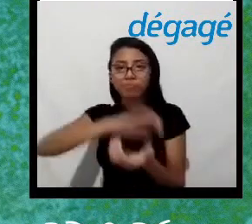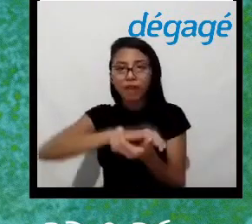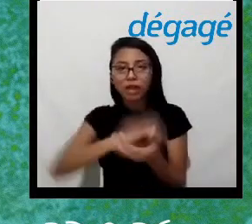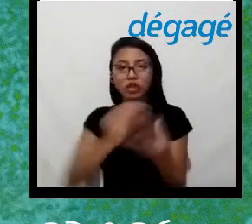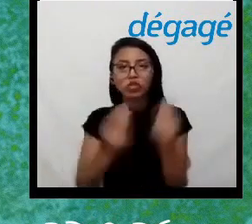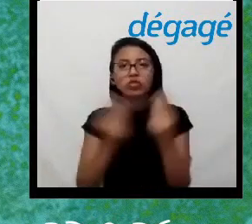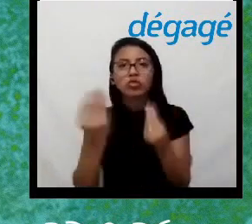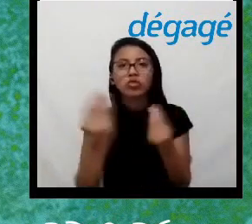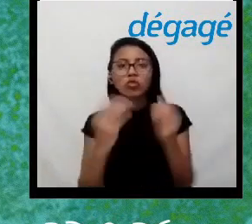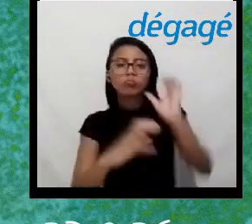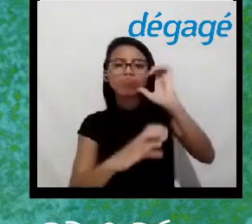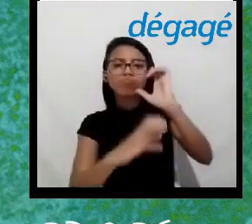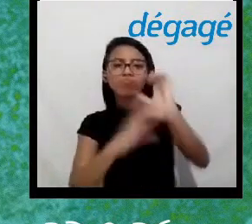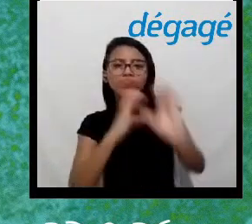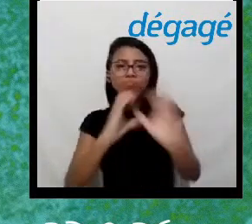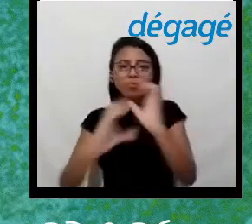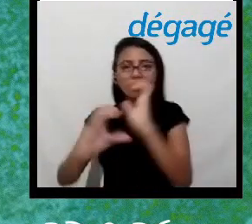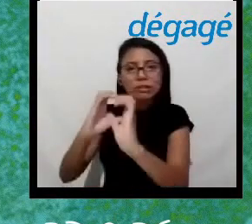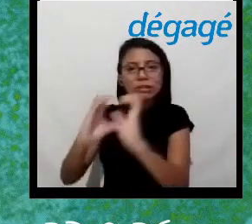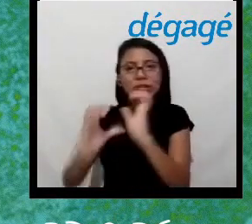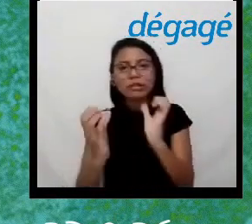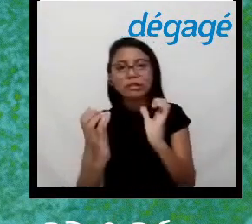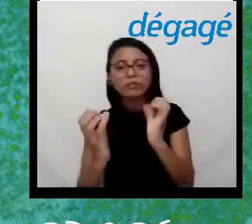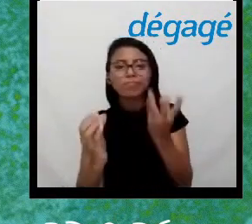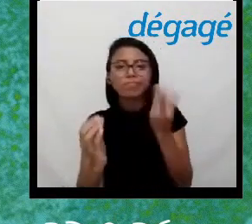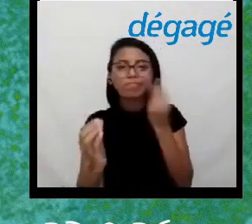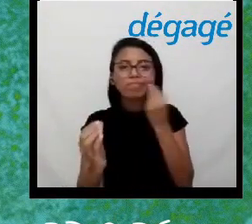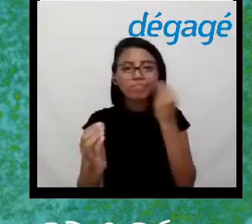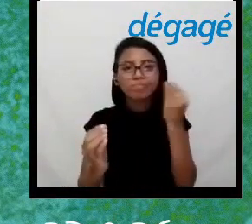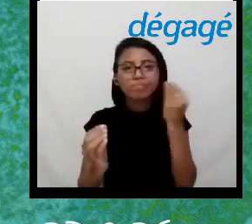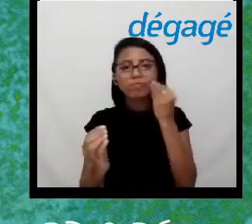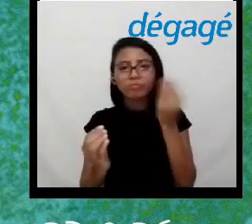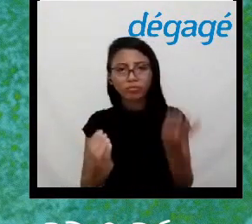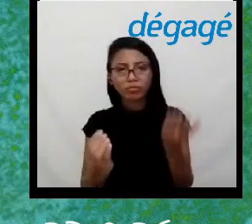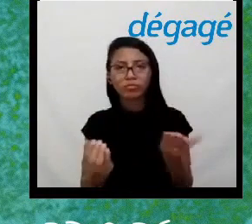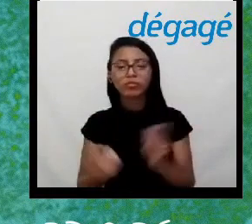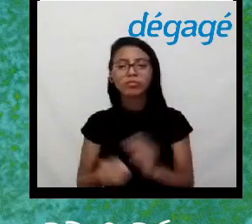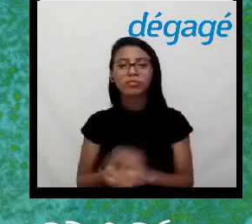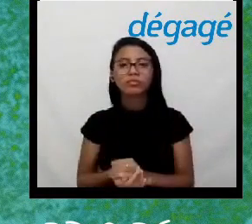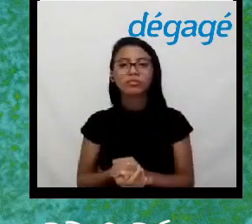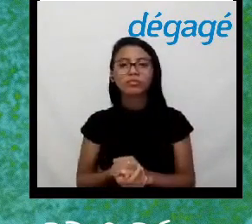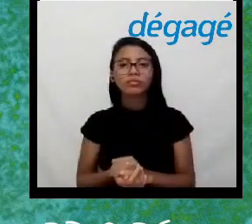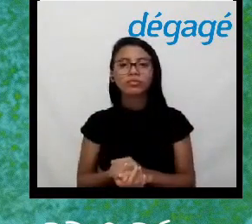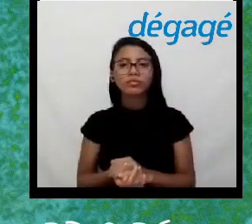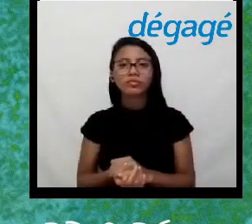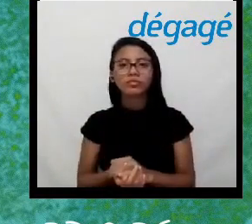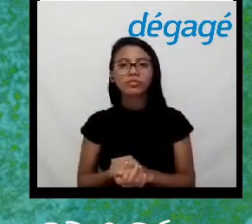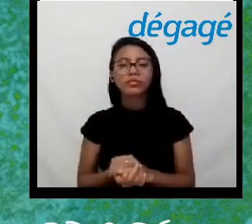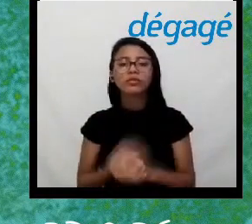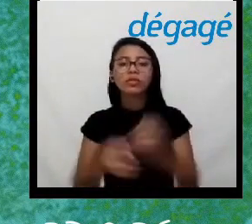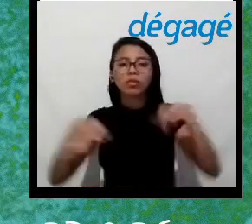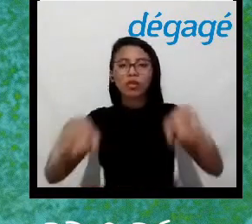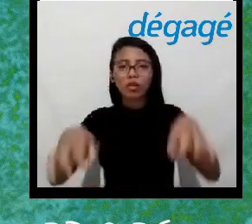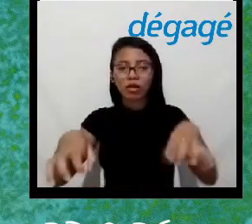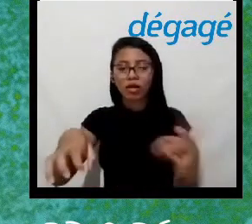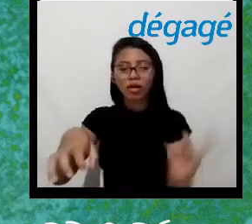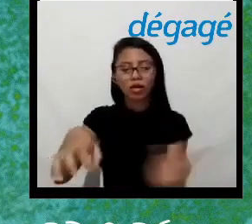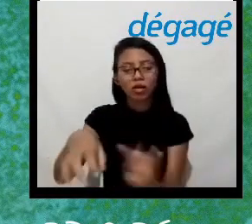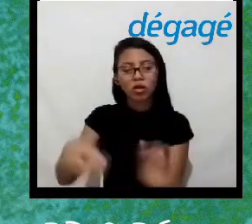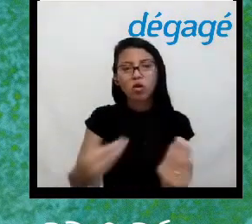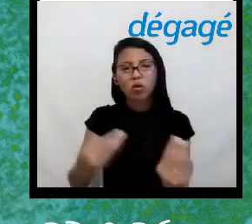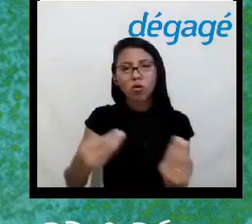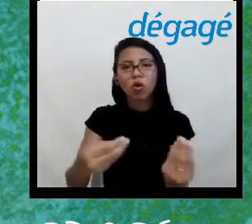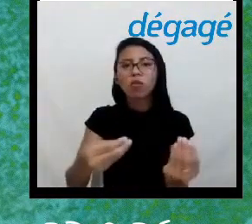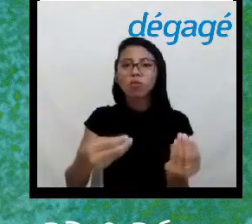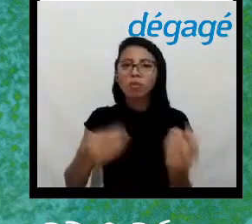lhe é essencial, talvez seja o mínimo que essa relação pode dar e ver. A realização desse